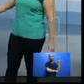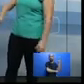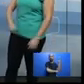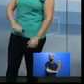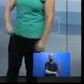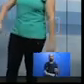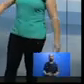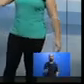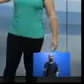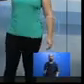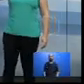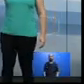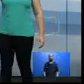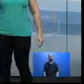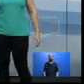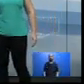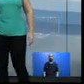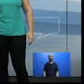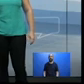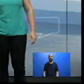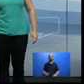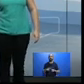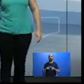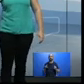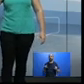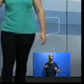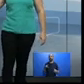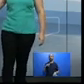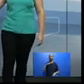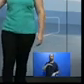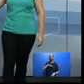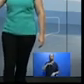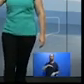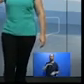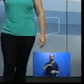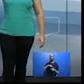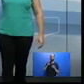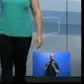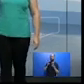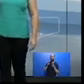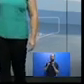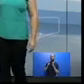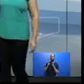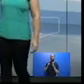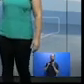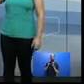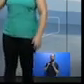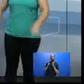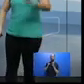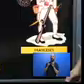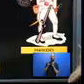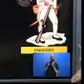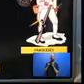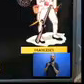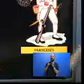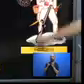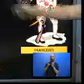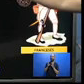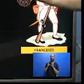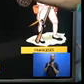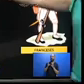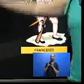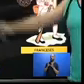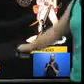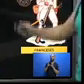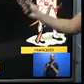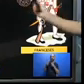isso aí. Só que quando os portugueses perceberam, eles descobriram, a coisa ficou feia